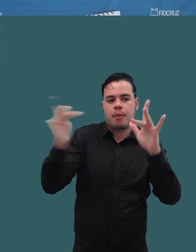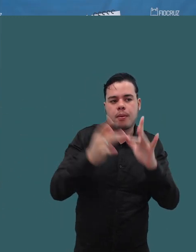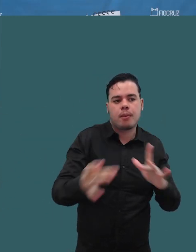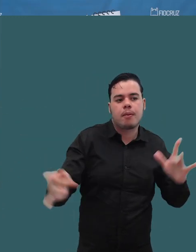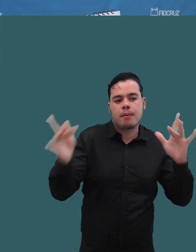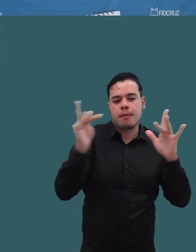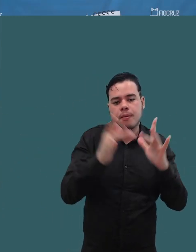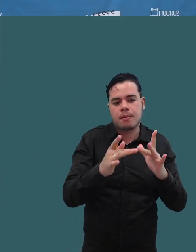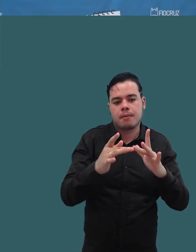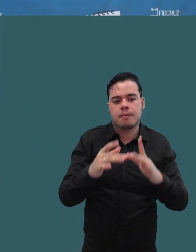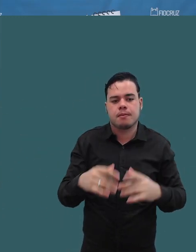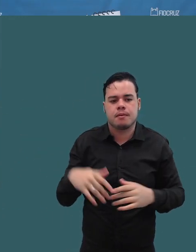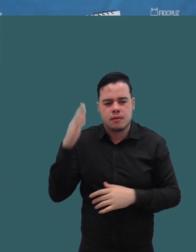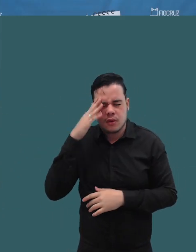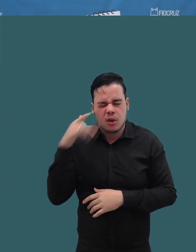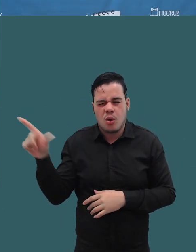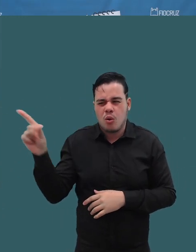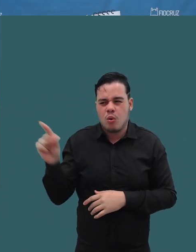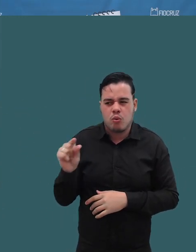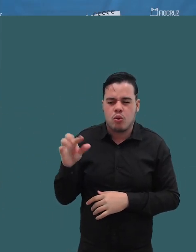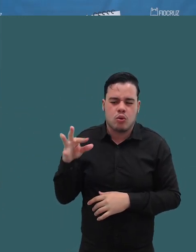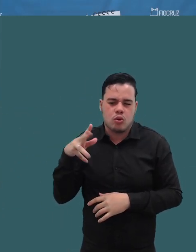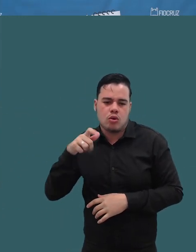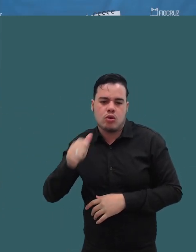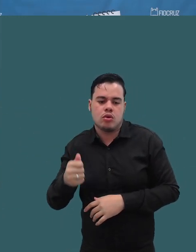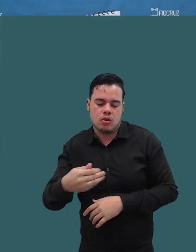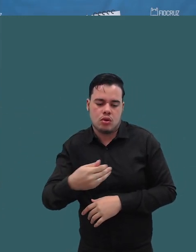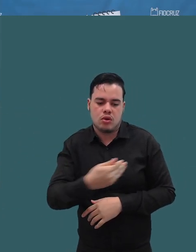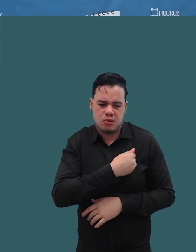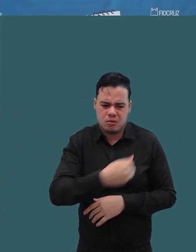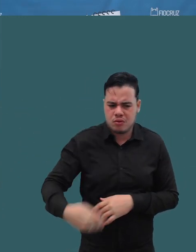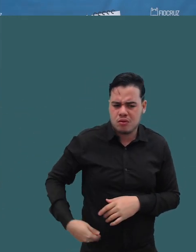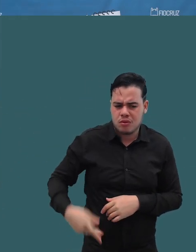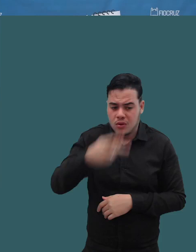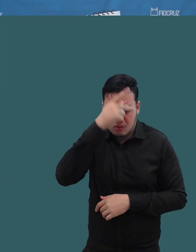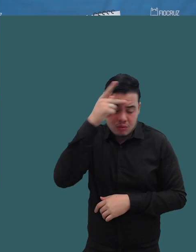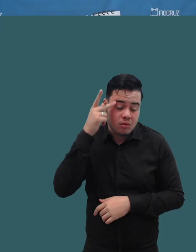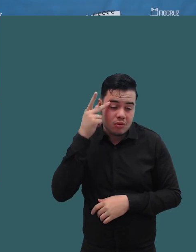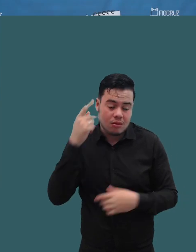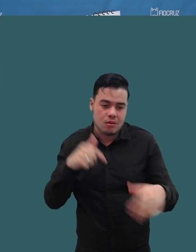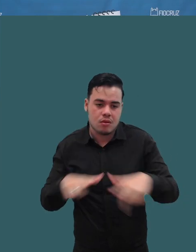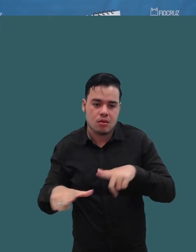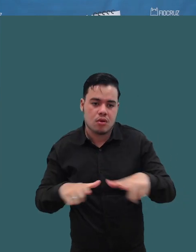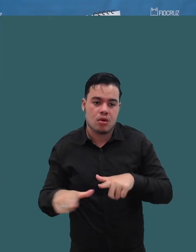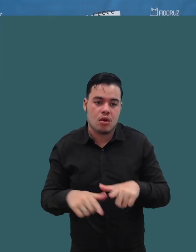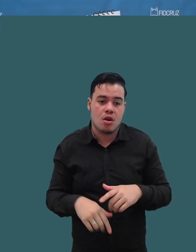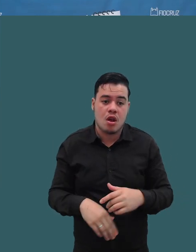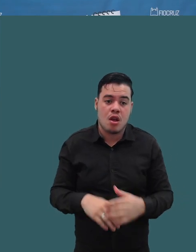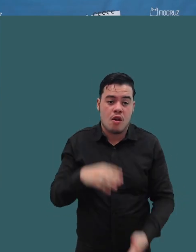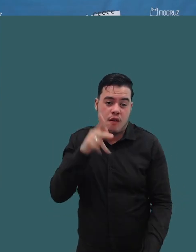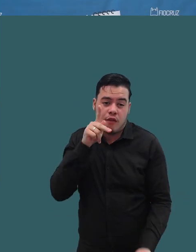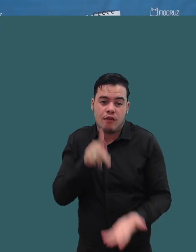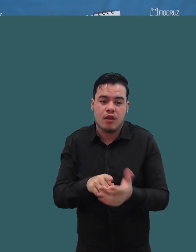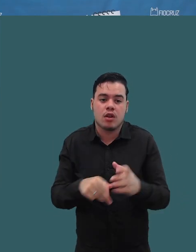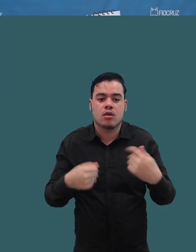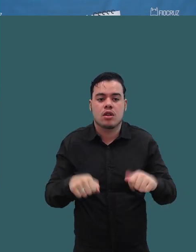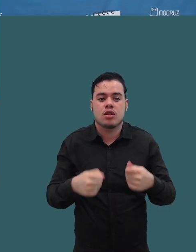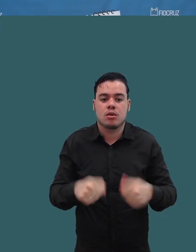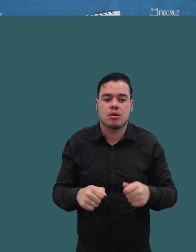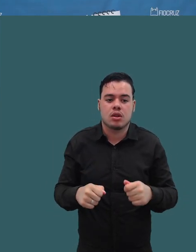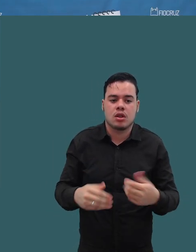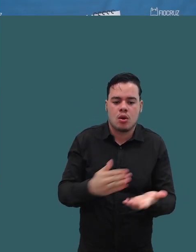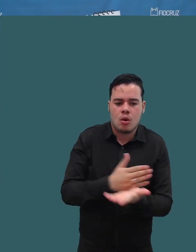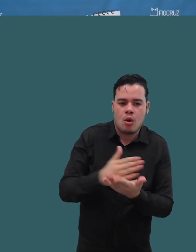que todos nós, servidores públicos, estamos vivendo e o fato de que a gente precisa, de fato, abrir